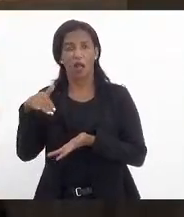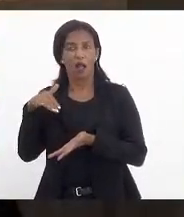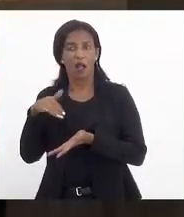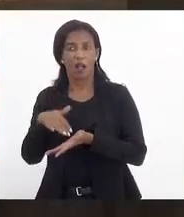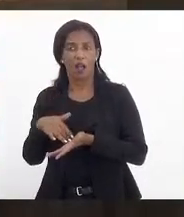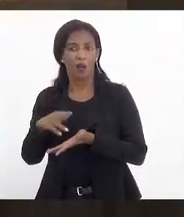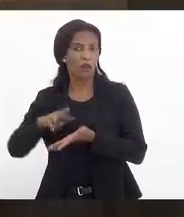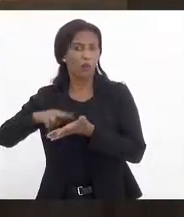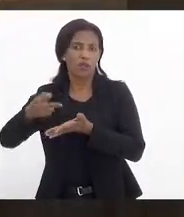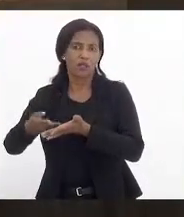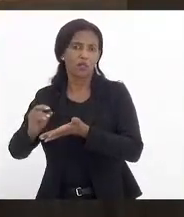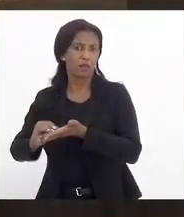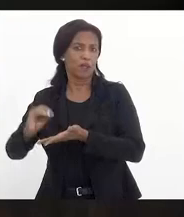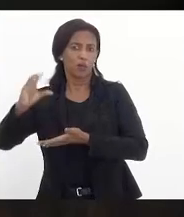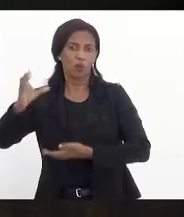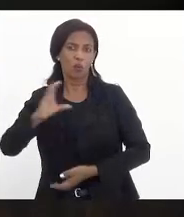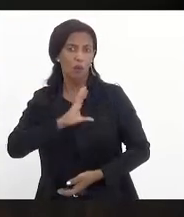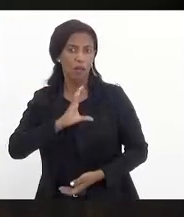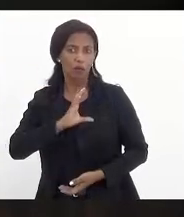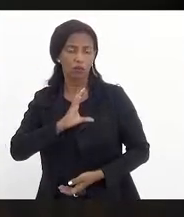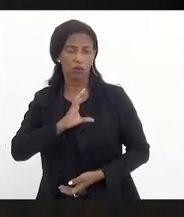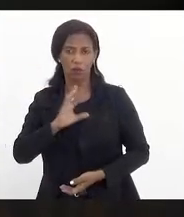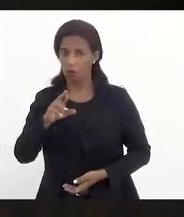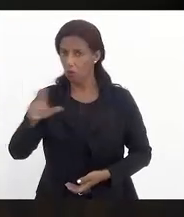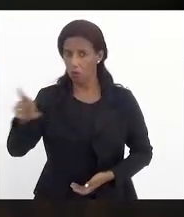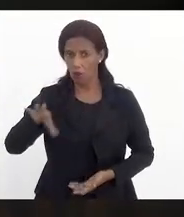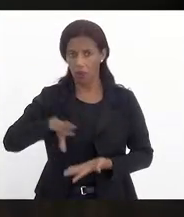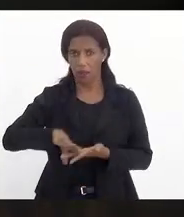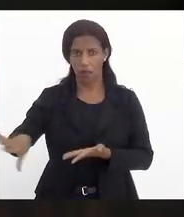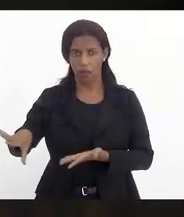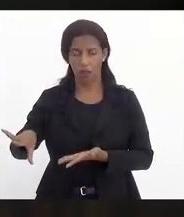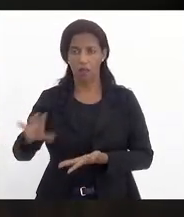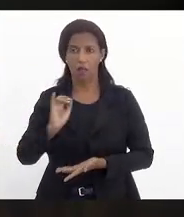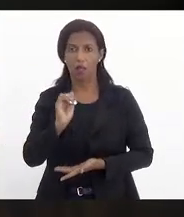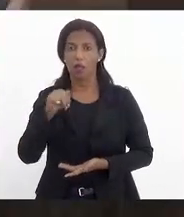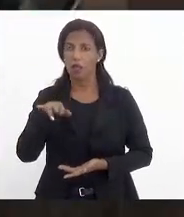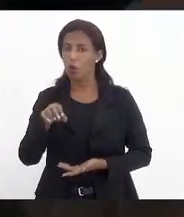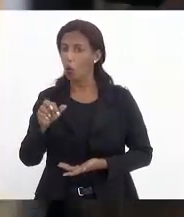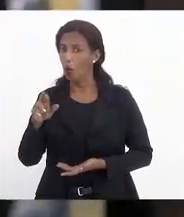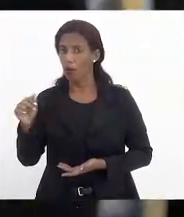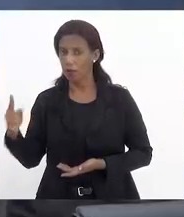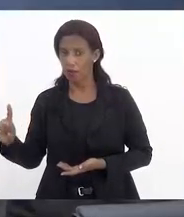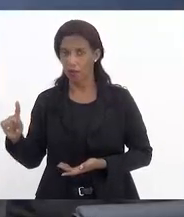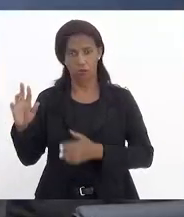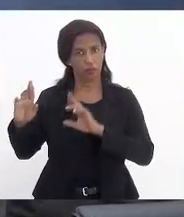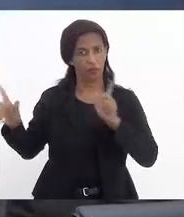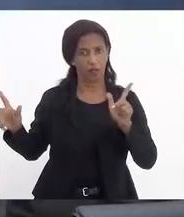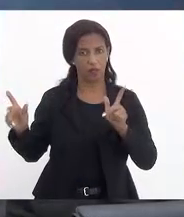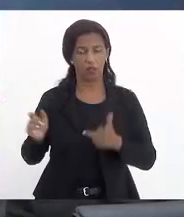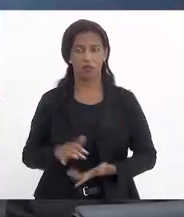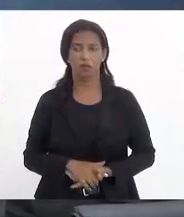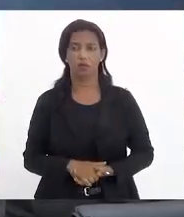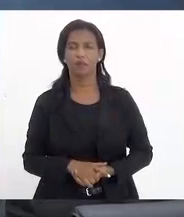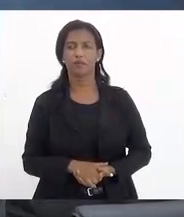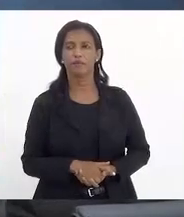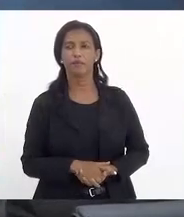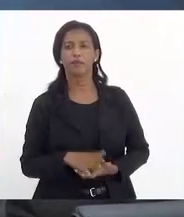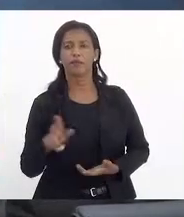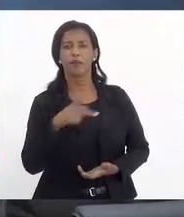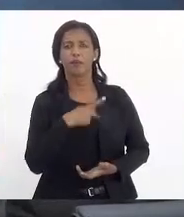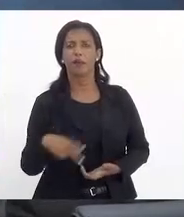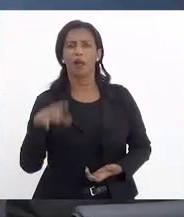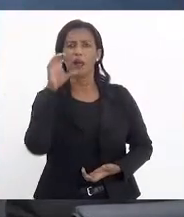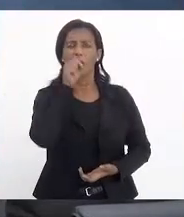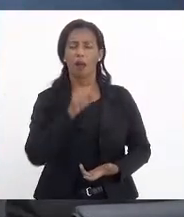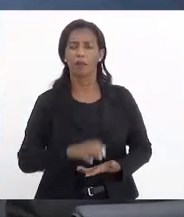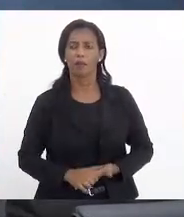pode ser interpretado como eu aumento. Eu entendo que não, não é aumento, se é incorporação. Obrigado, presidente. Deputada Renata. Senhor presidente, muito rápido. A